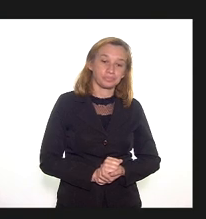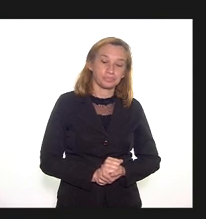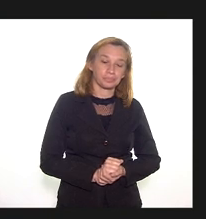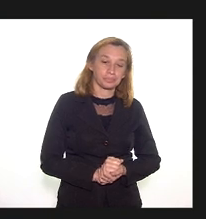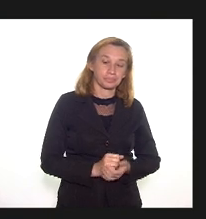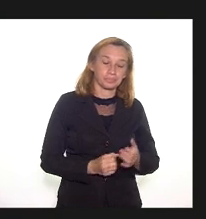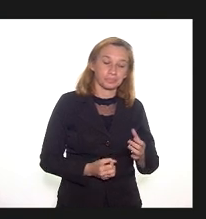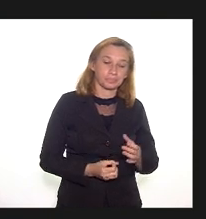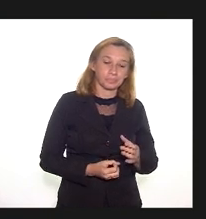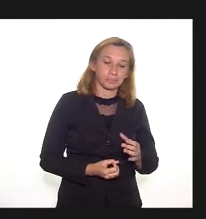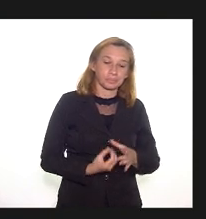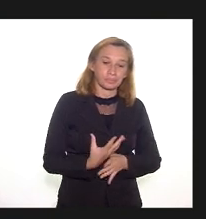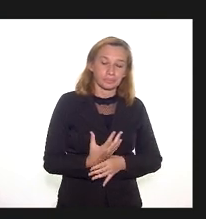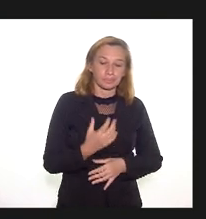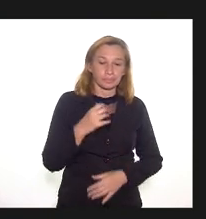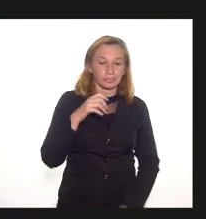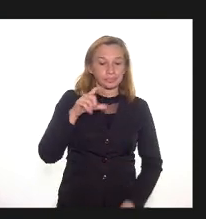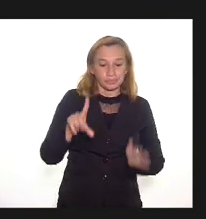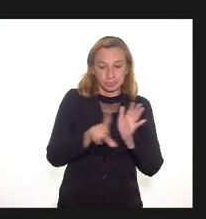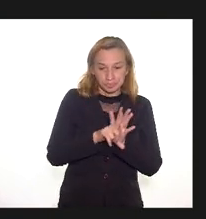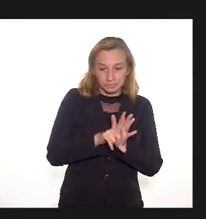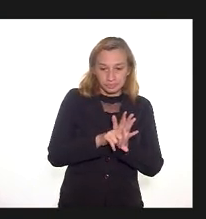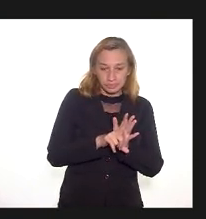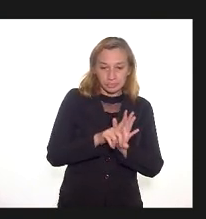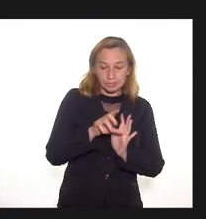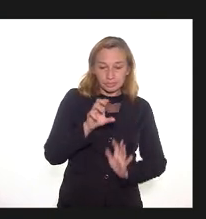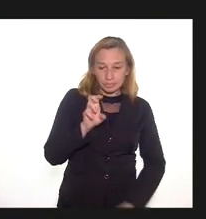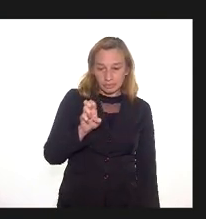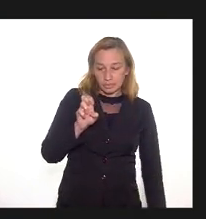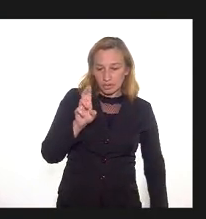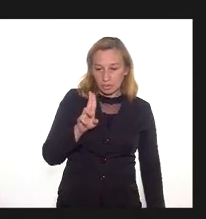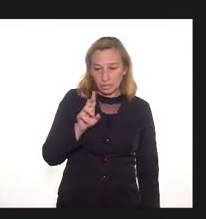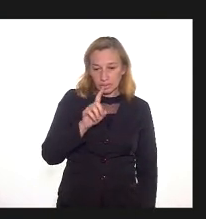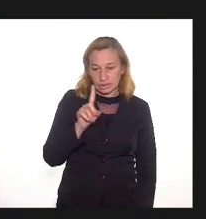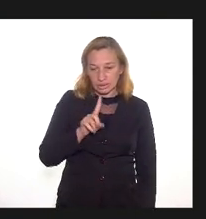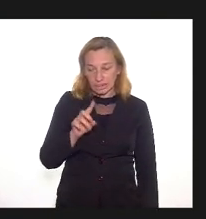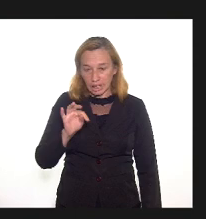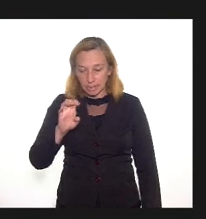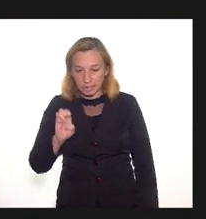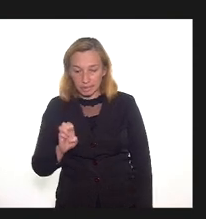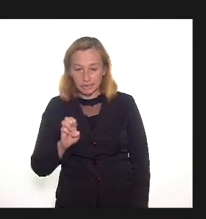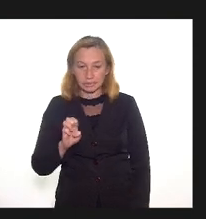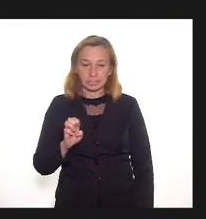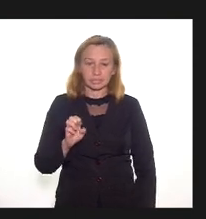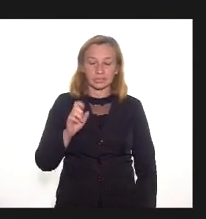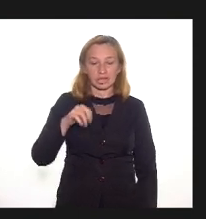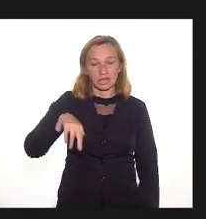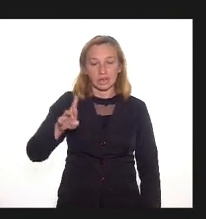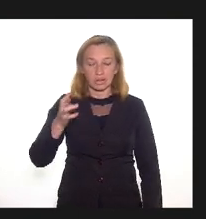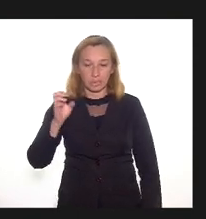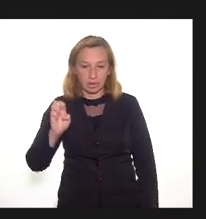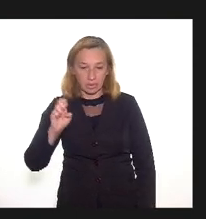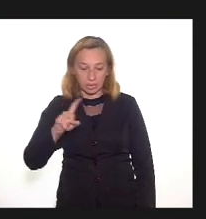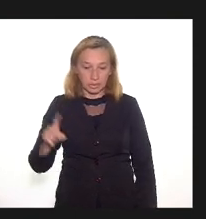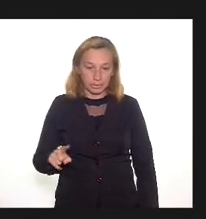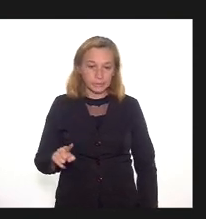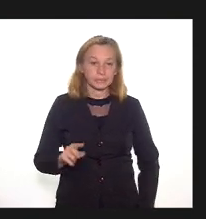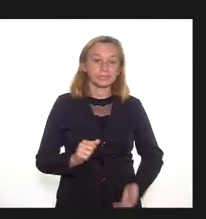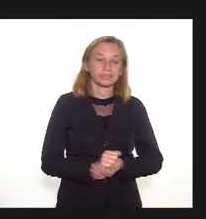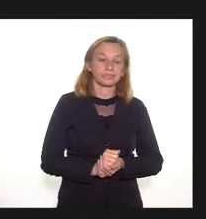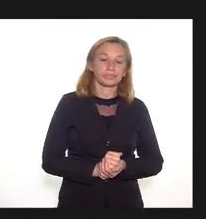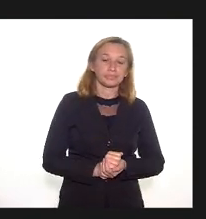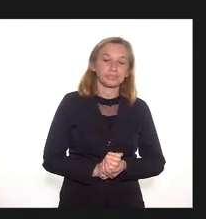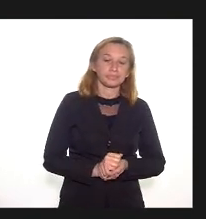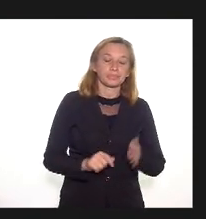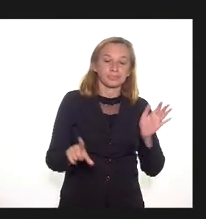Eusébio de Queiroz em 1850 que aboliu o tráfego negreiro ela foi precedida